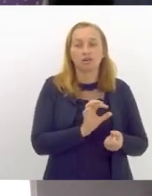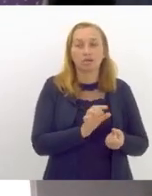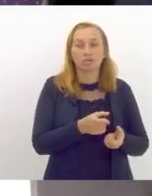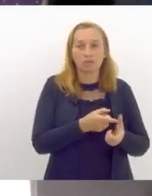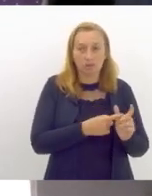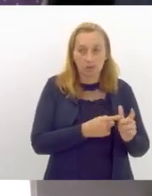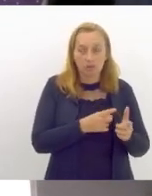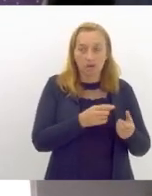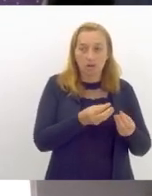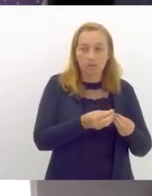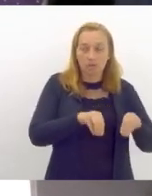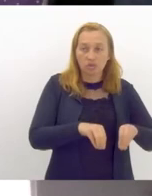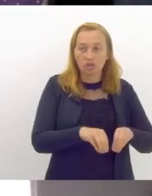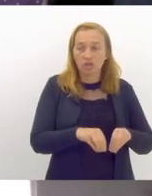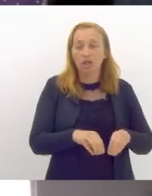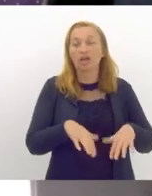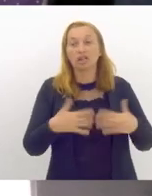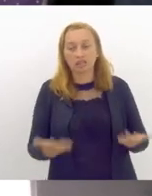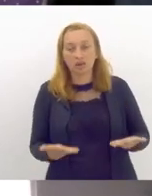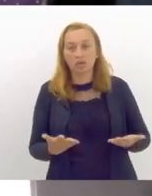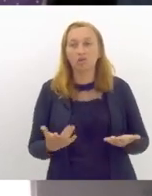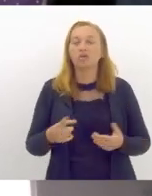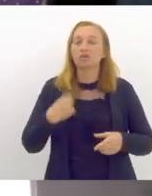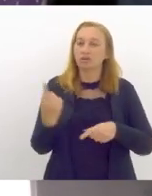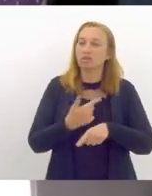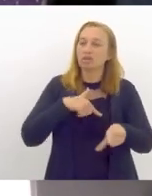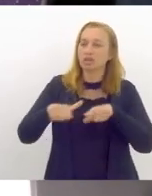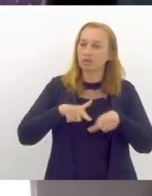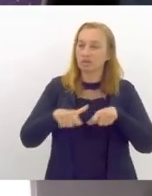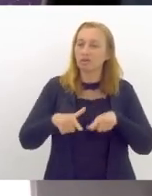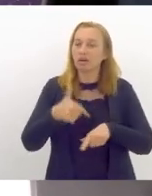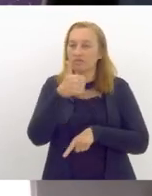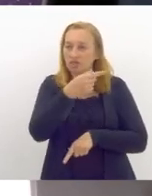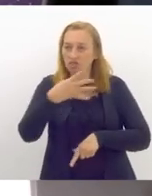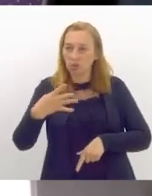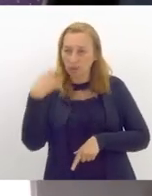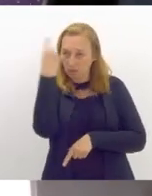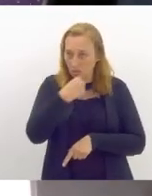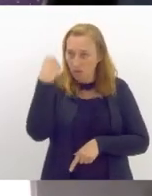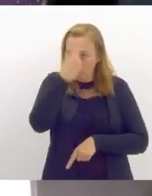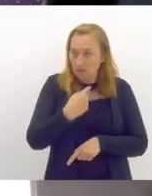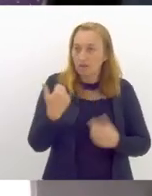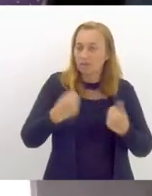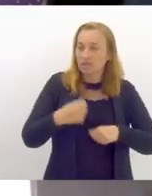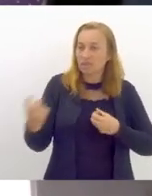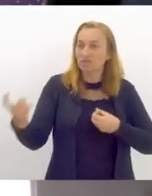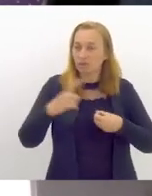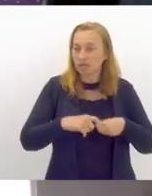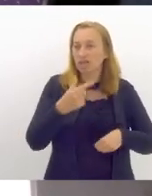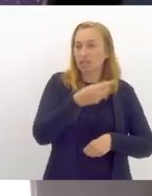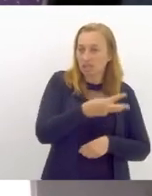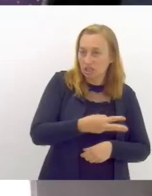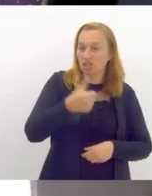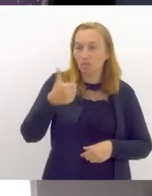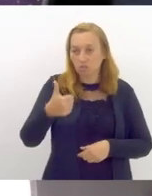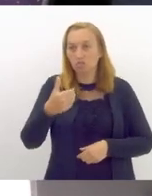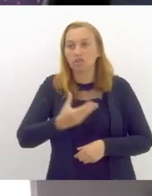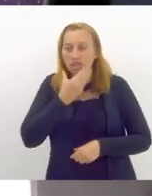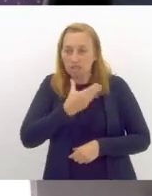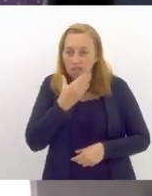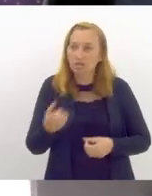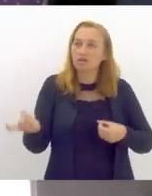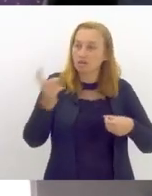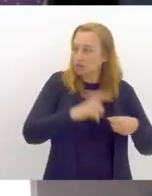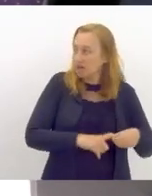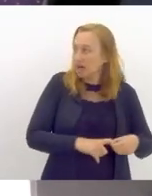eu não corro nenhum compromisso a gente tá aqui para trabalhar 24 horas se tiver que voltar aqui 31 de janeiro de dezembro a gente vai